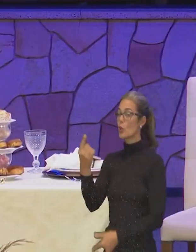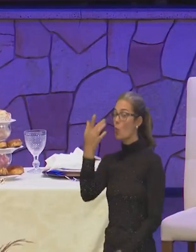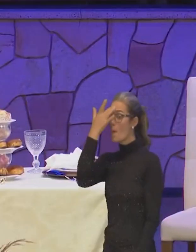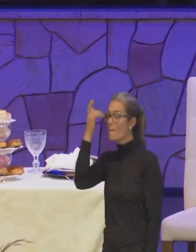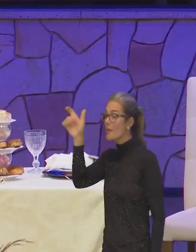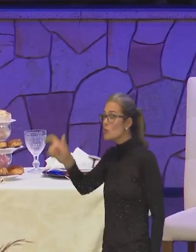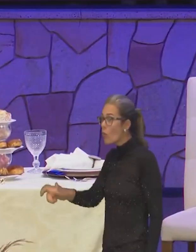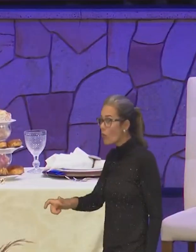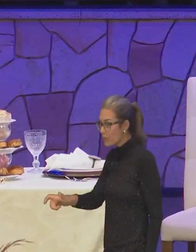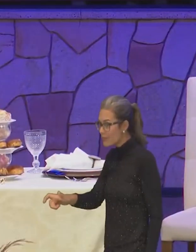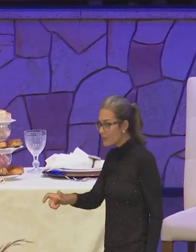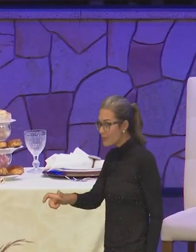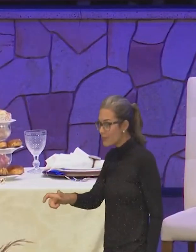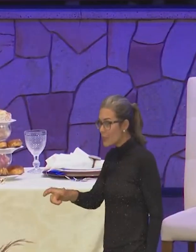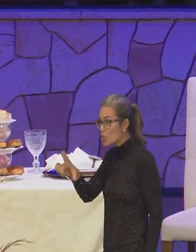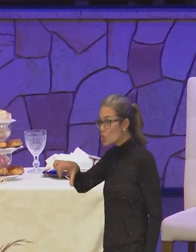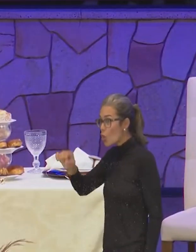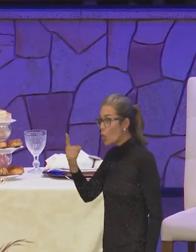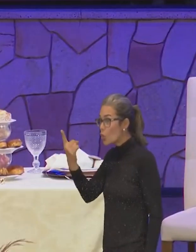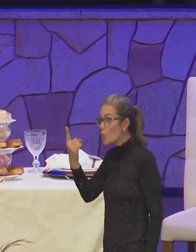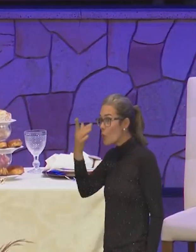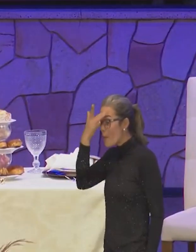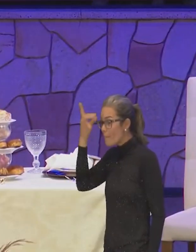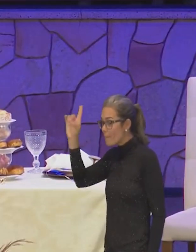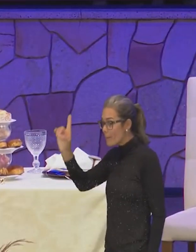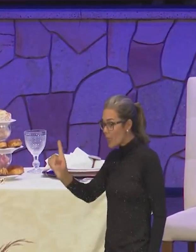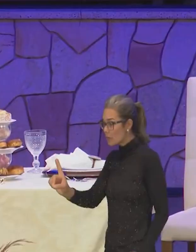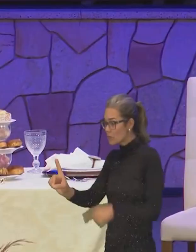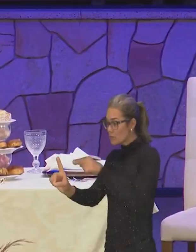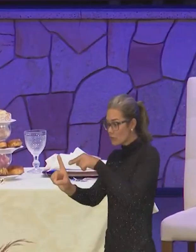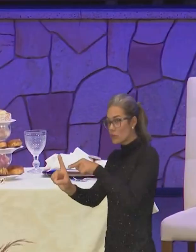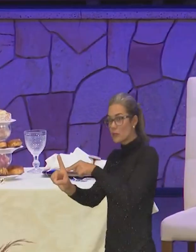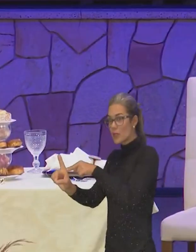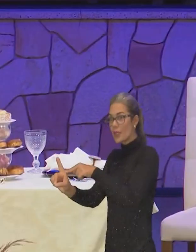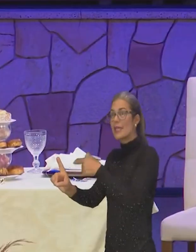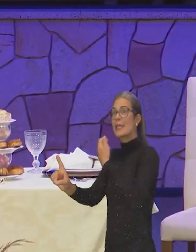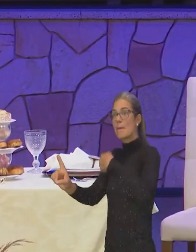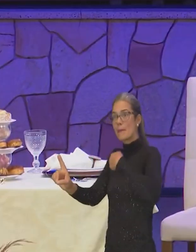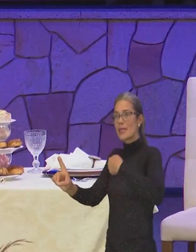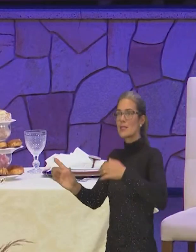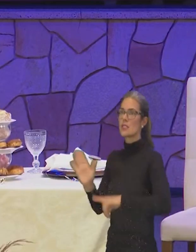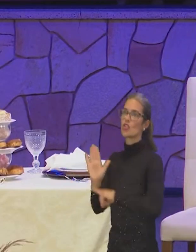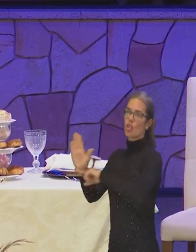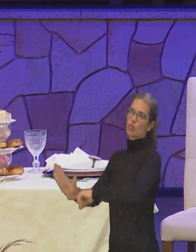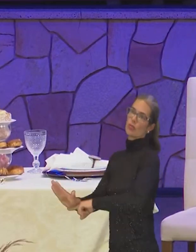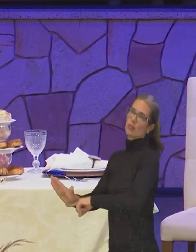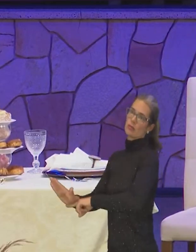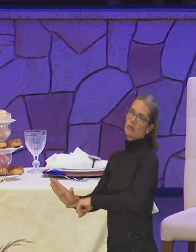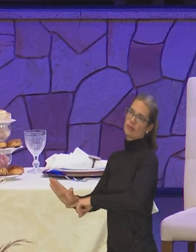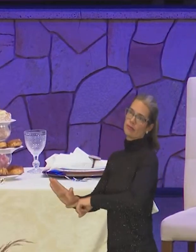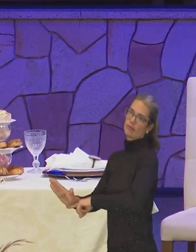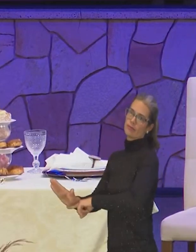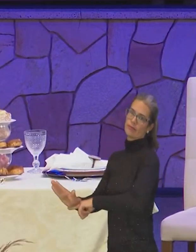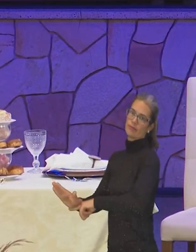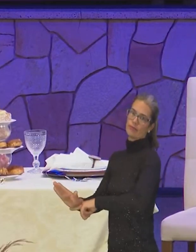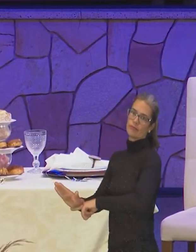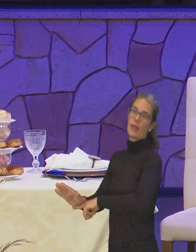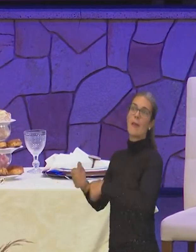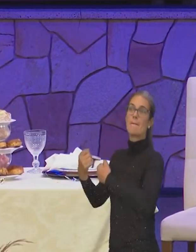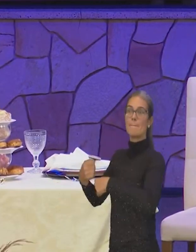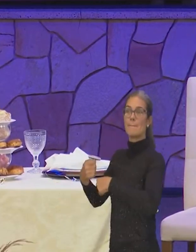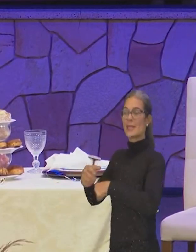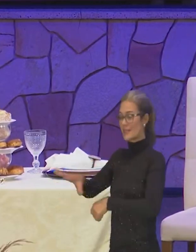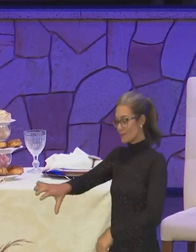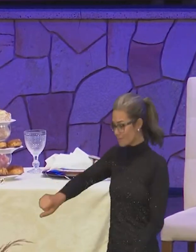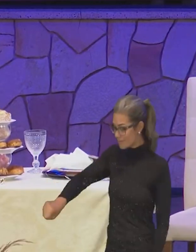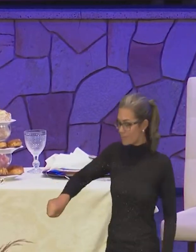precisam de um crescimento intencional, precisam de um andar